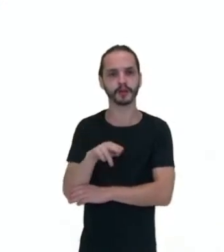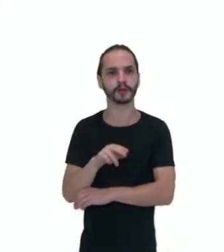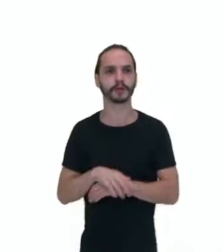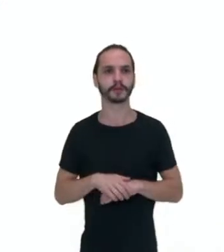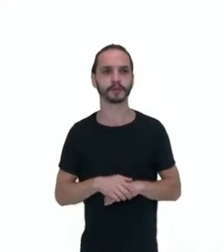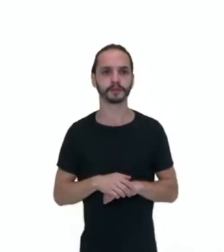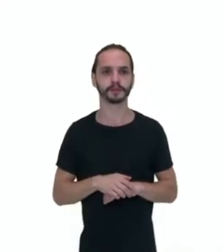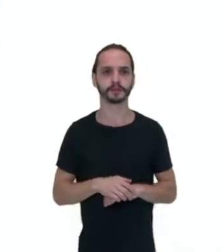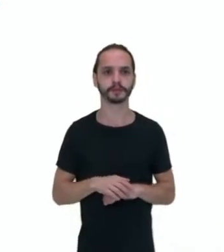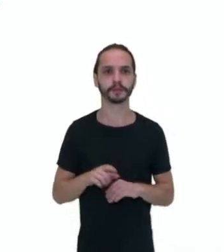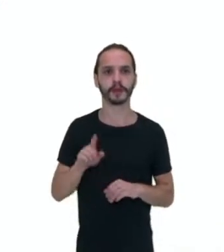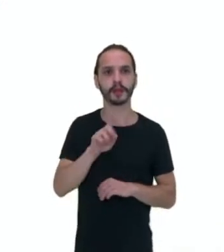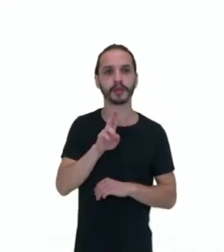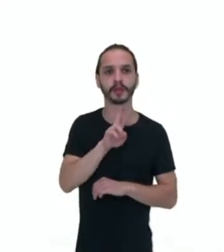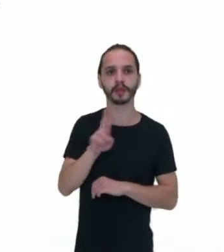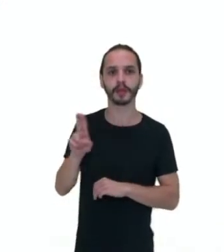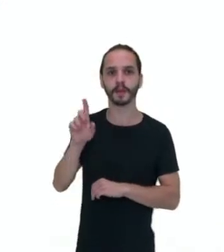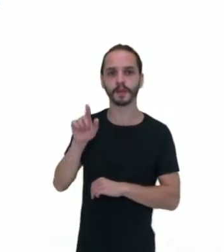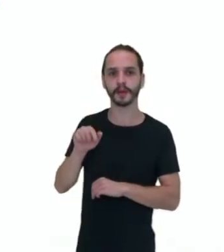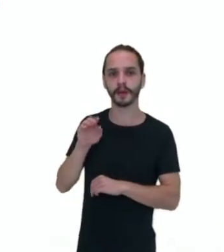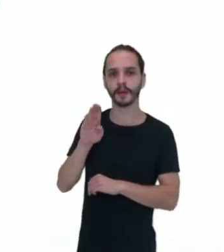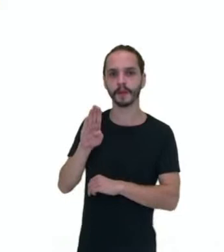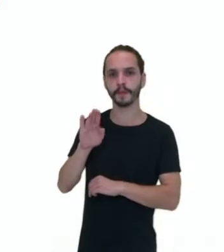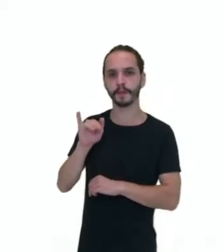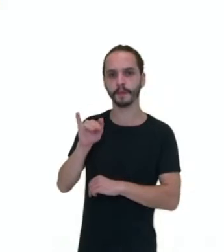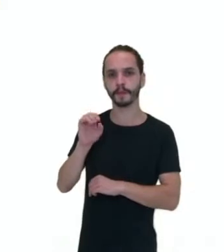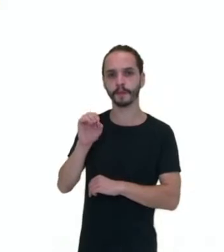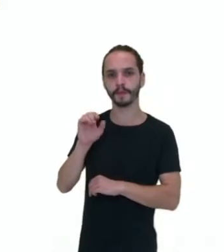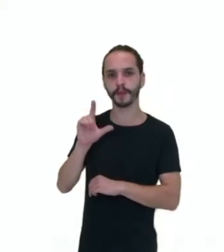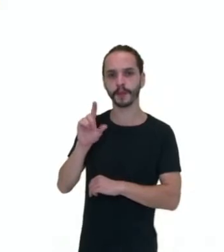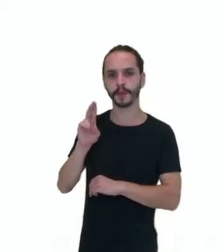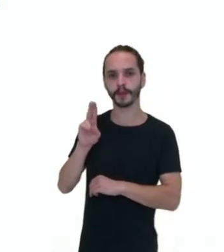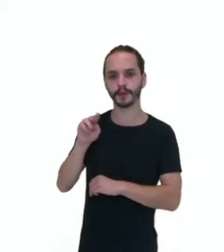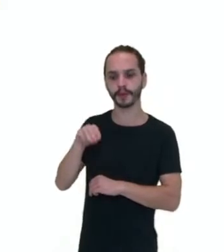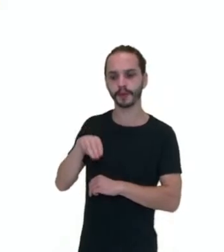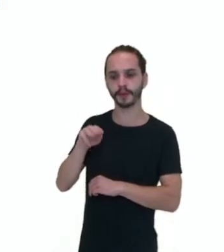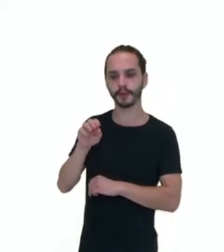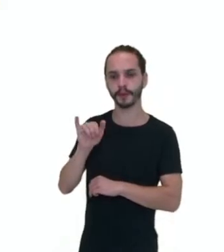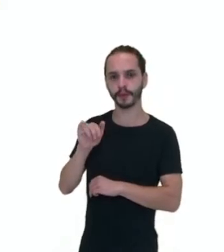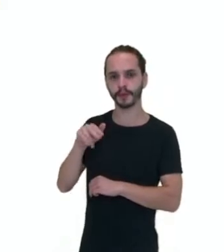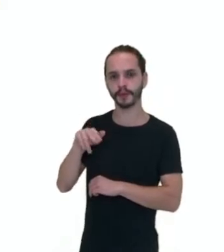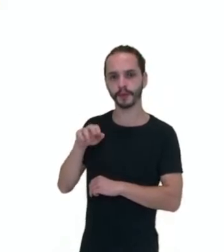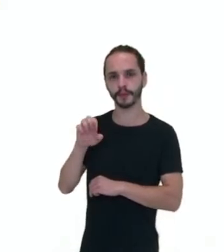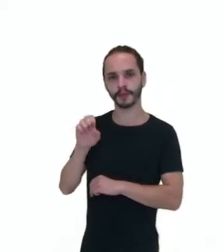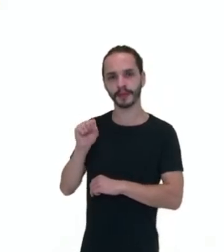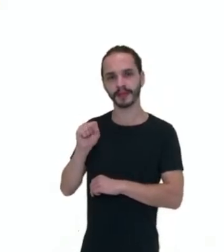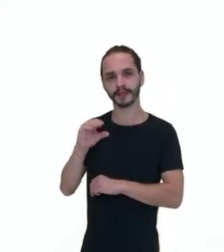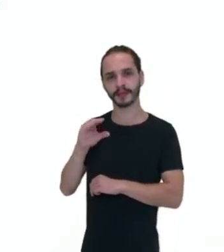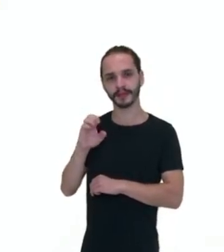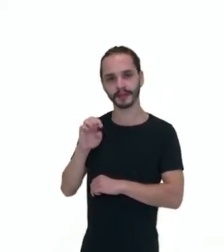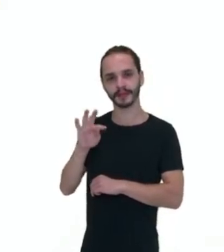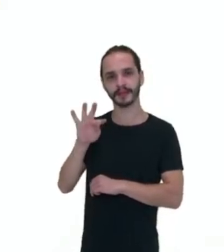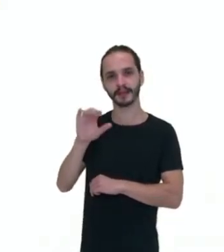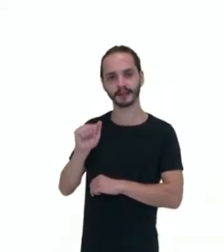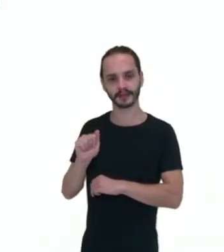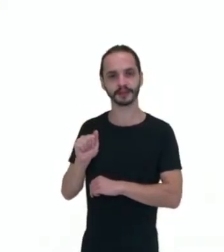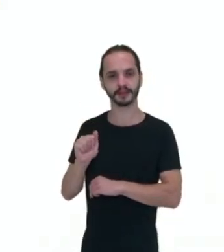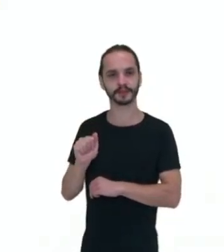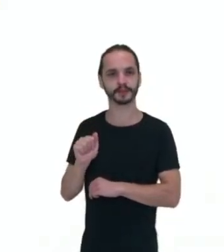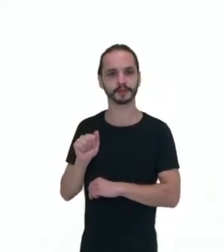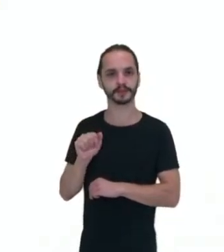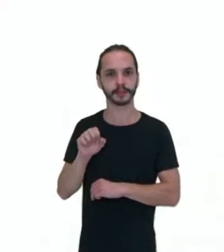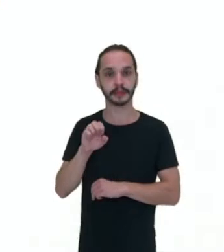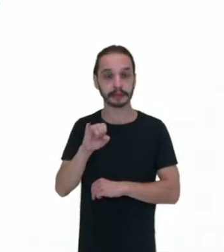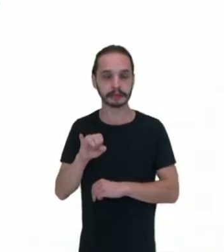Noctiluca, mais comumente conhecido por brilho do mar, ou bioluminescência. Quando perturbadas